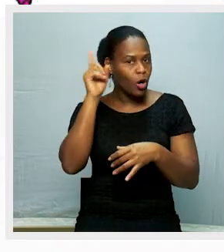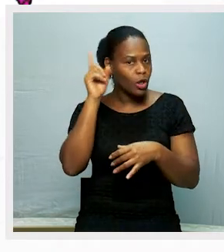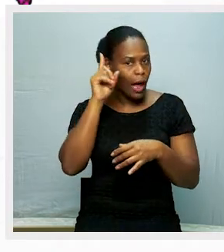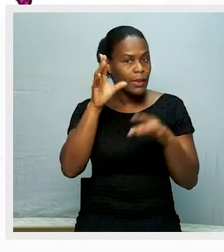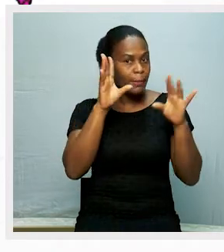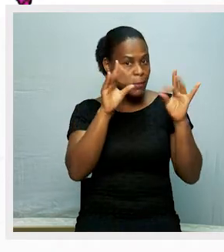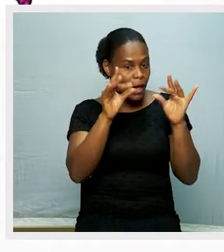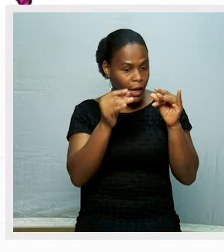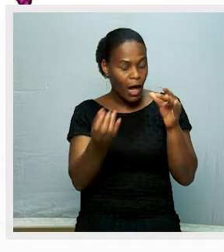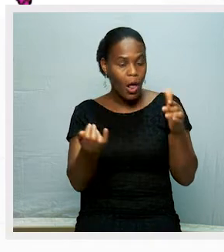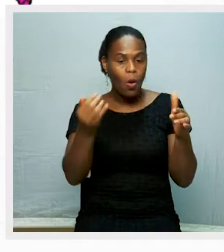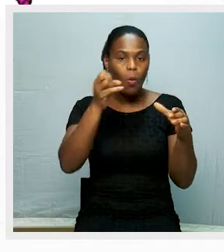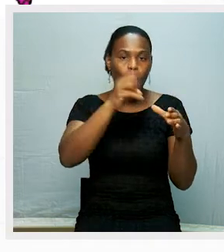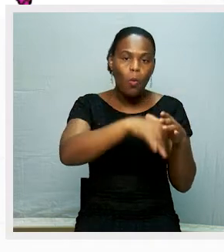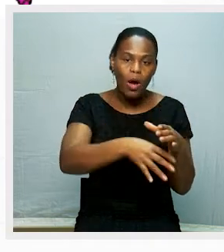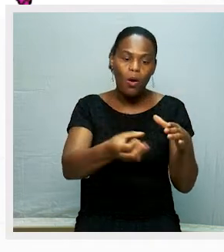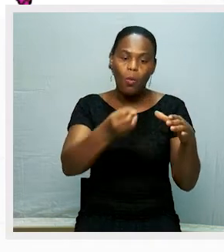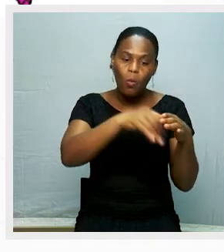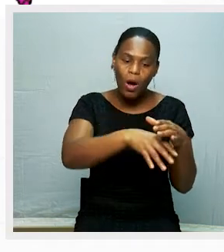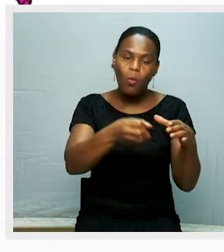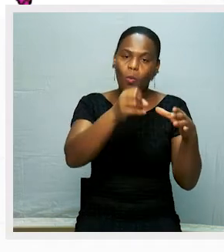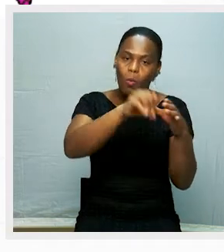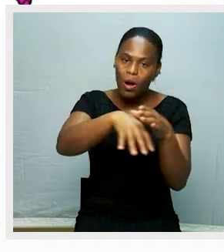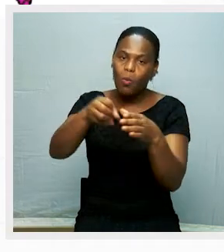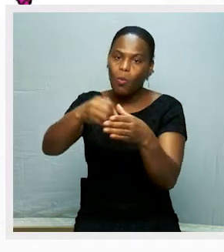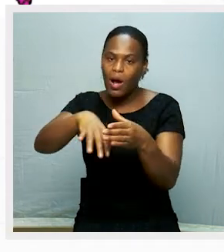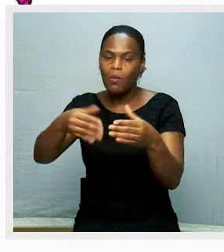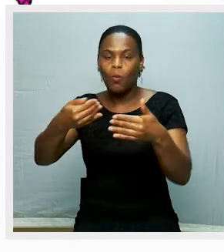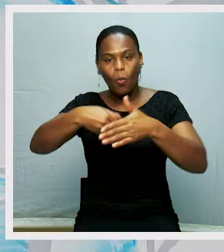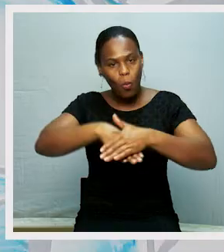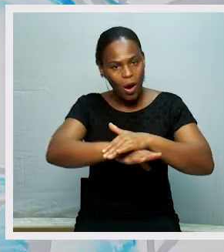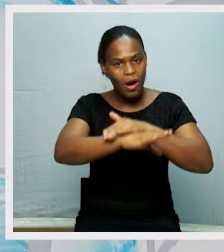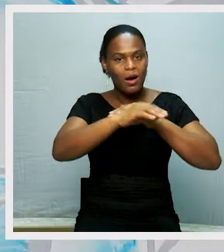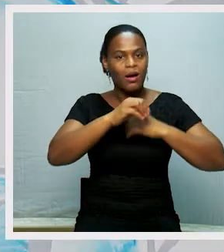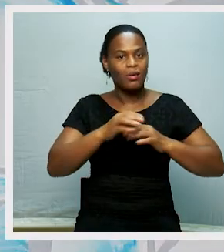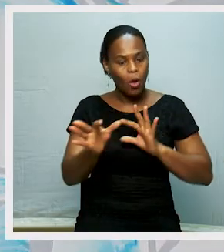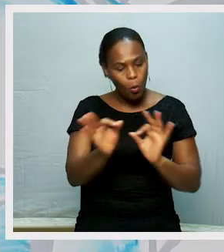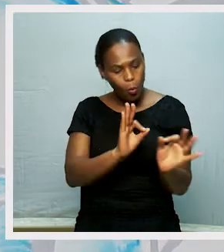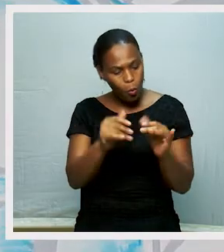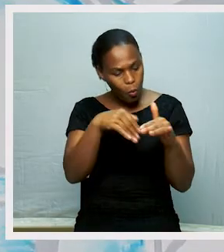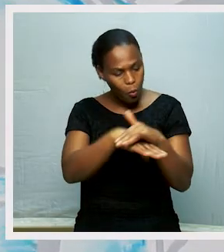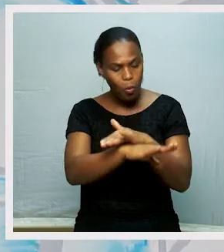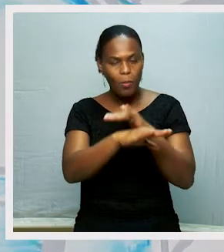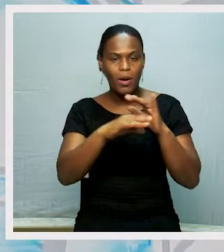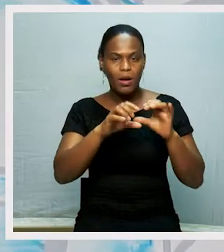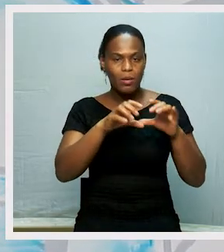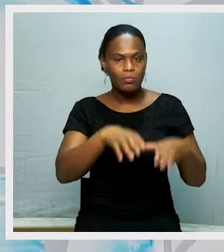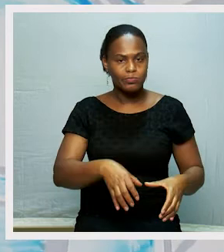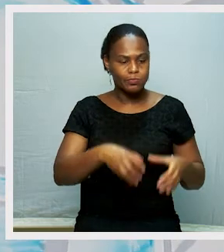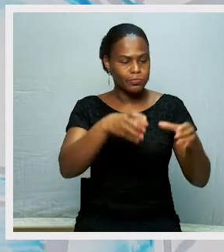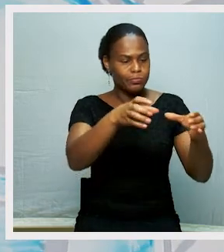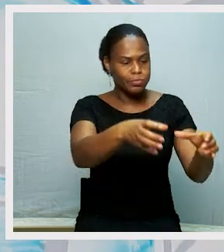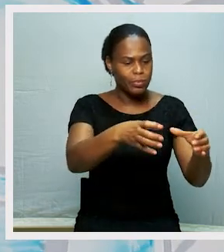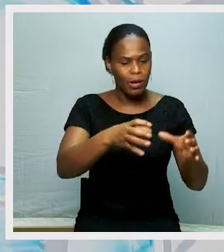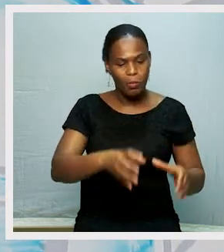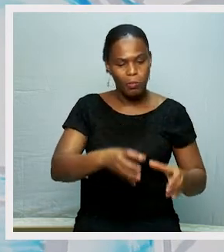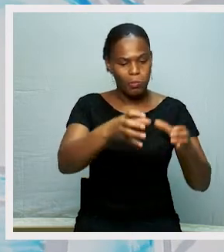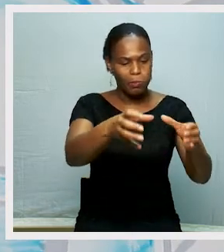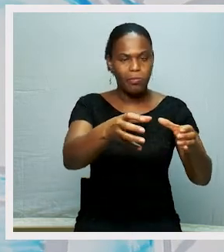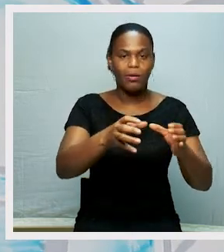as nossas brincadeiras. Entenderam? Os brinquedos devem ser arrumados nos